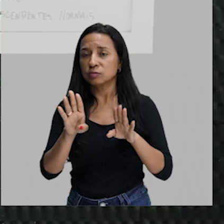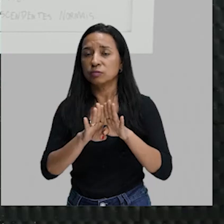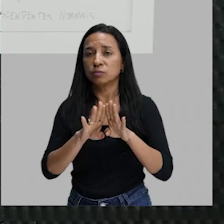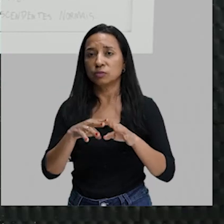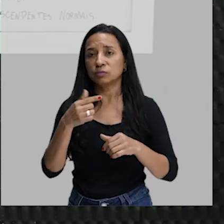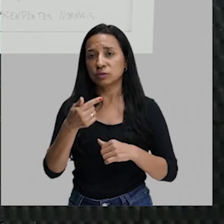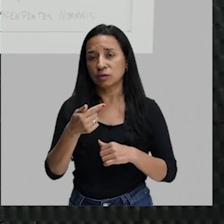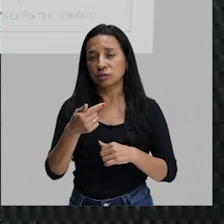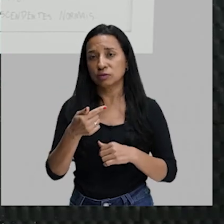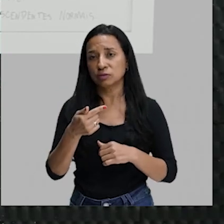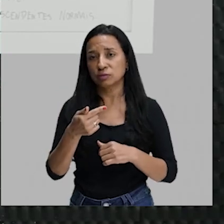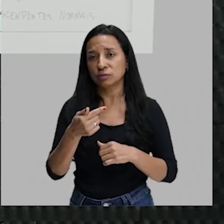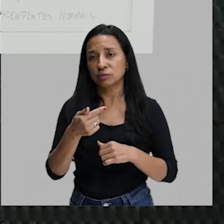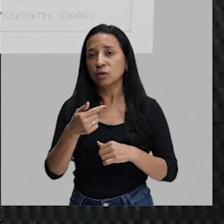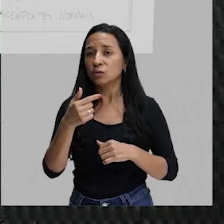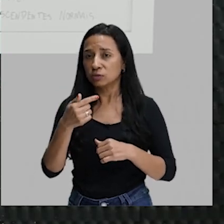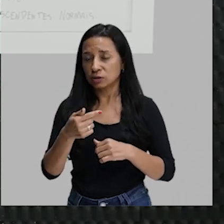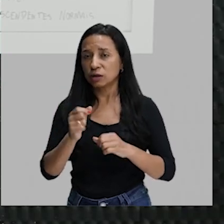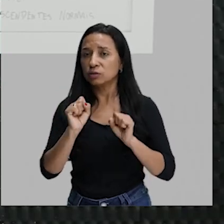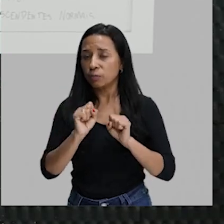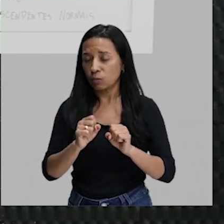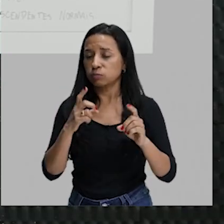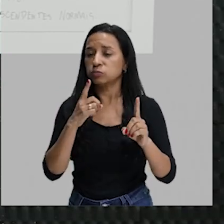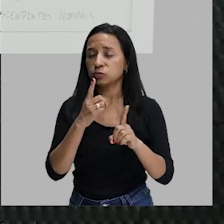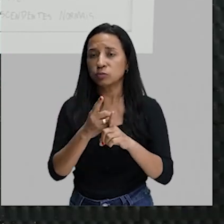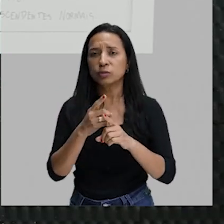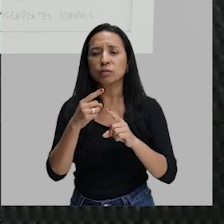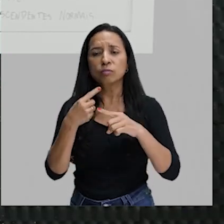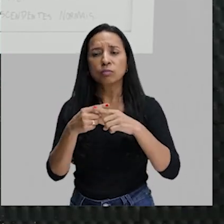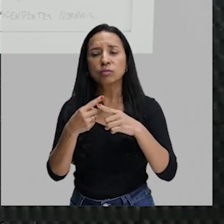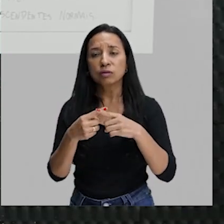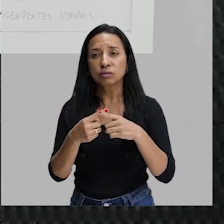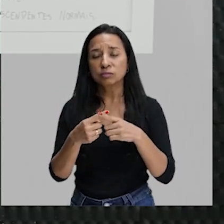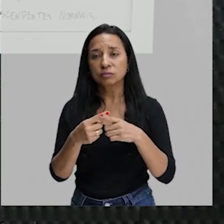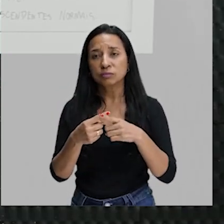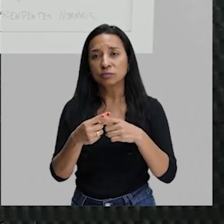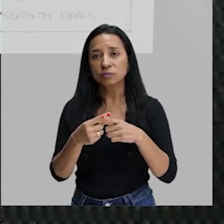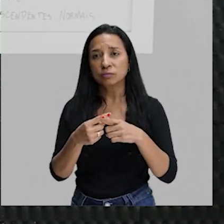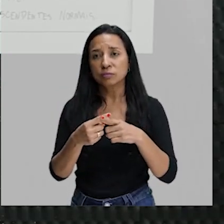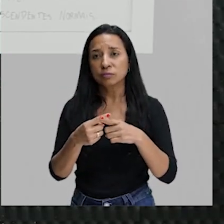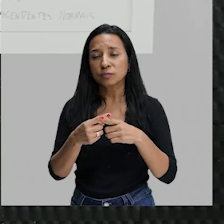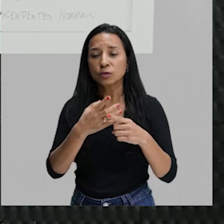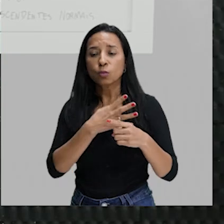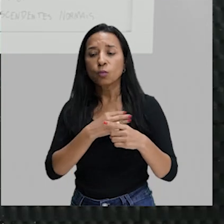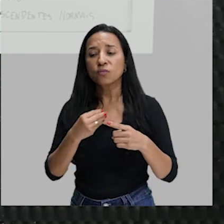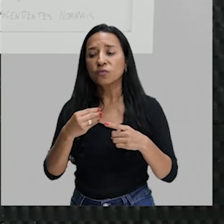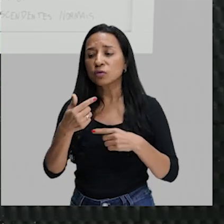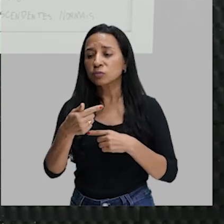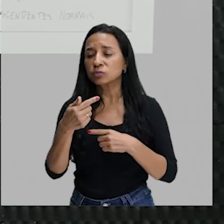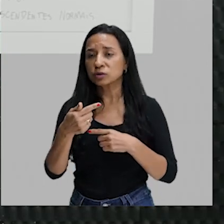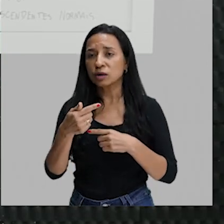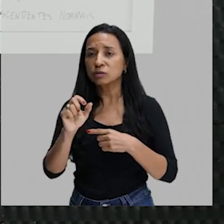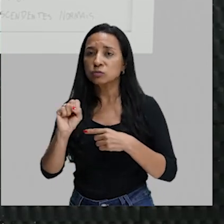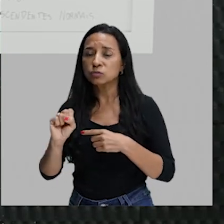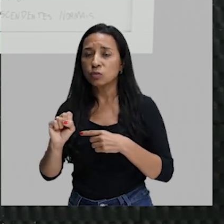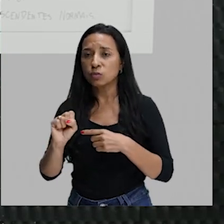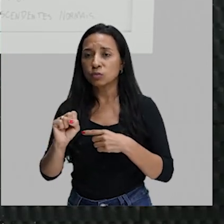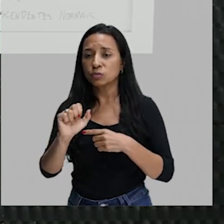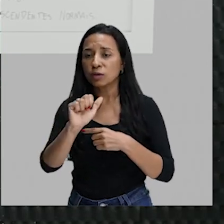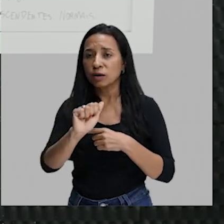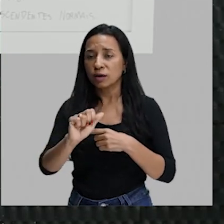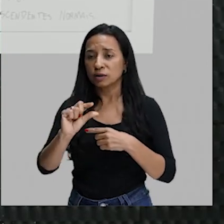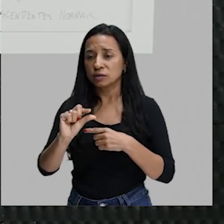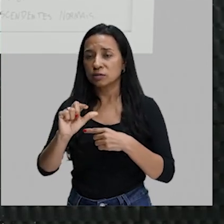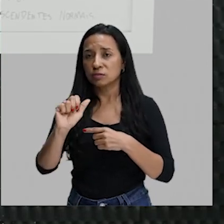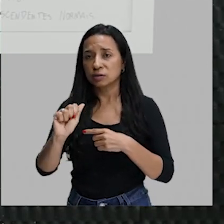7. Aliás, o número 7 dá para a gente descobrir. Por quê? Olha o filho dele, do 7 e do 8 aqui, ó. É azinho,